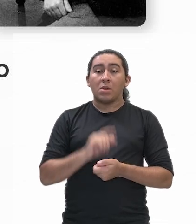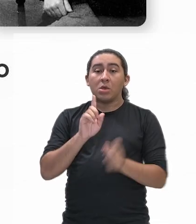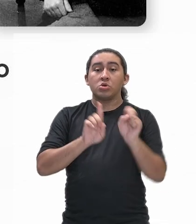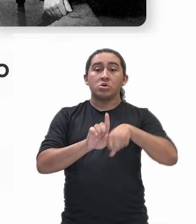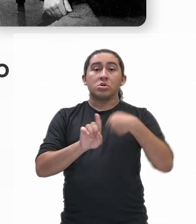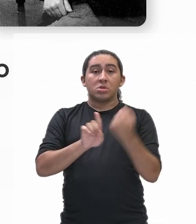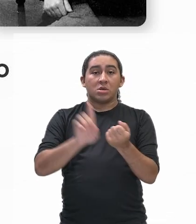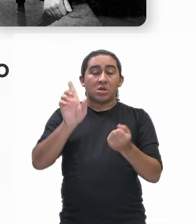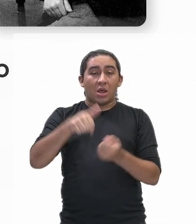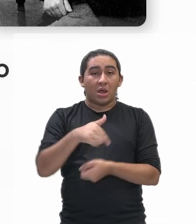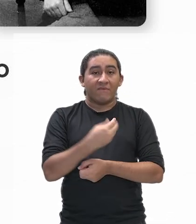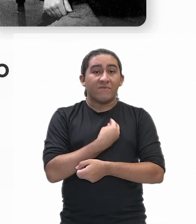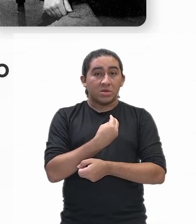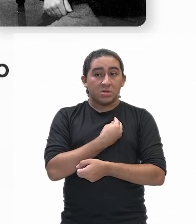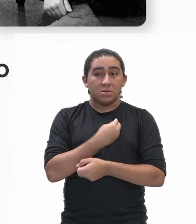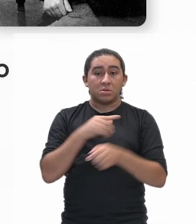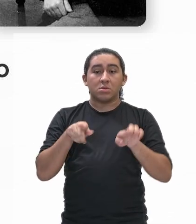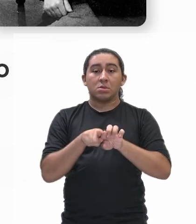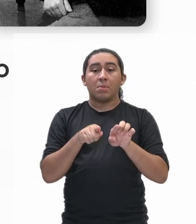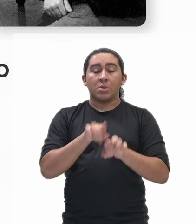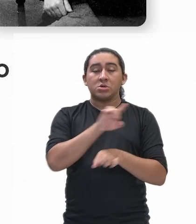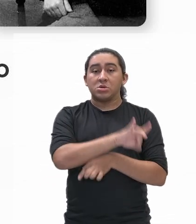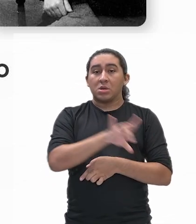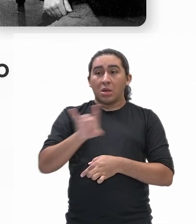corpo vivo em que cada